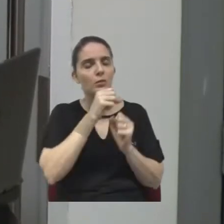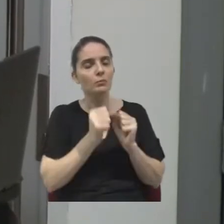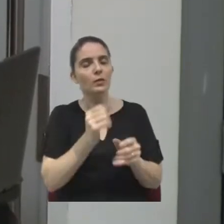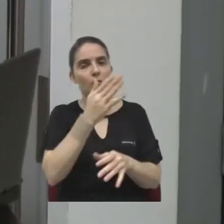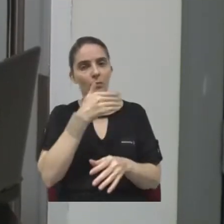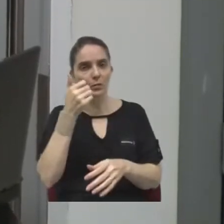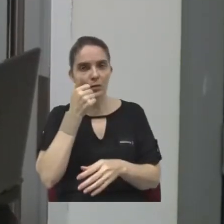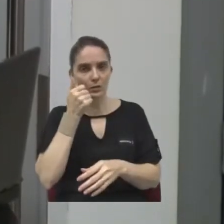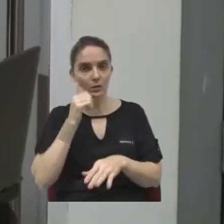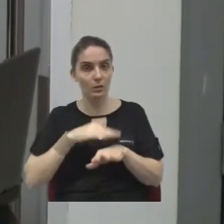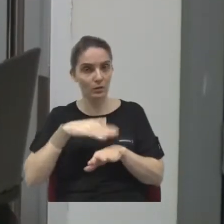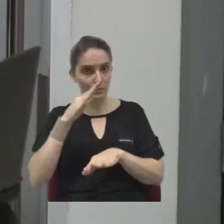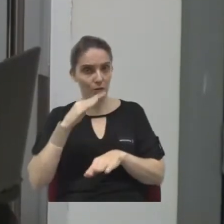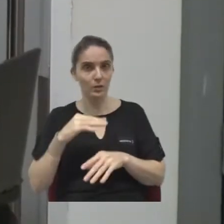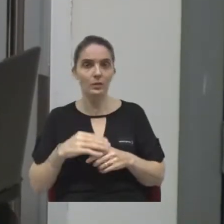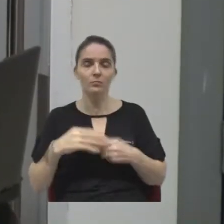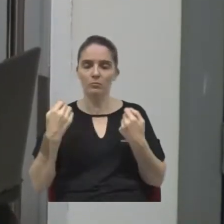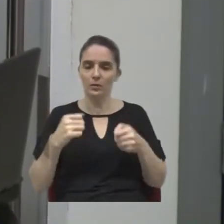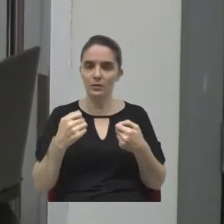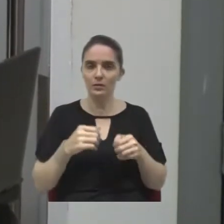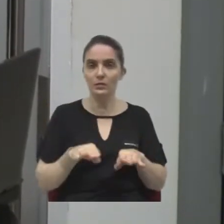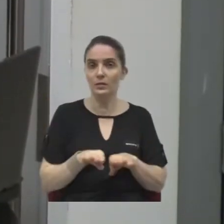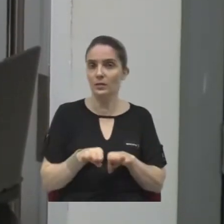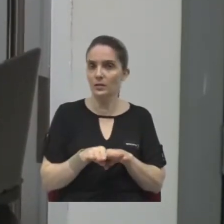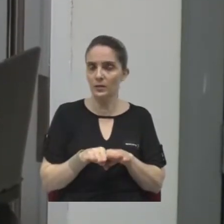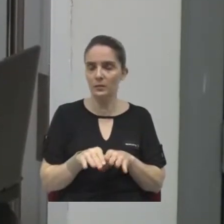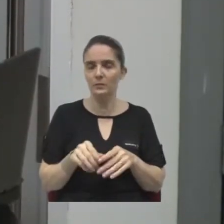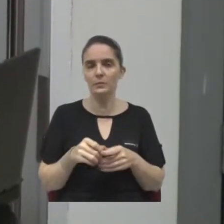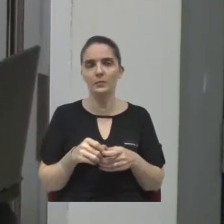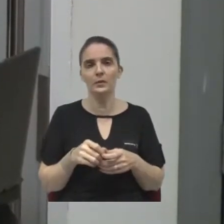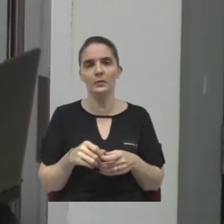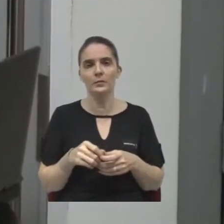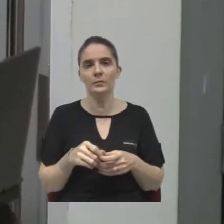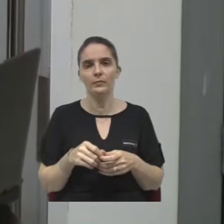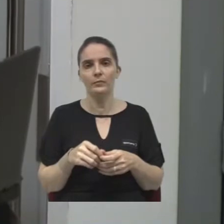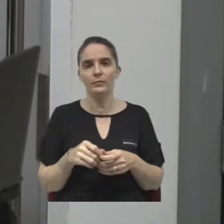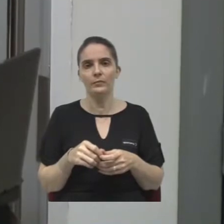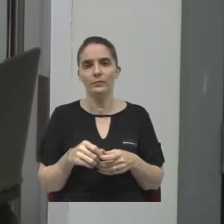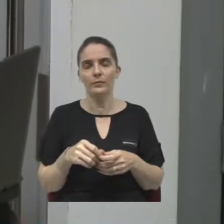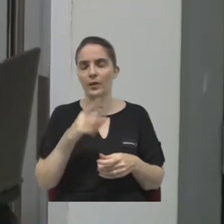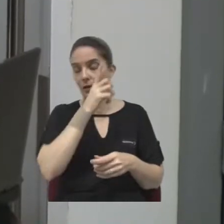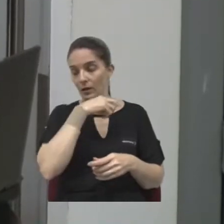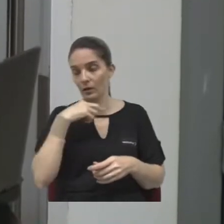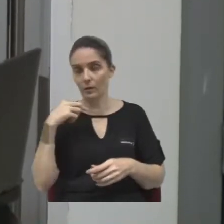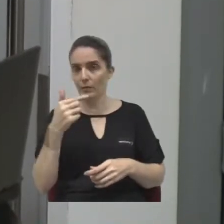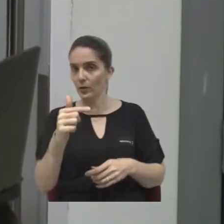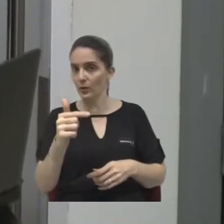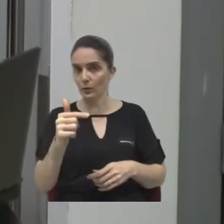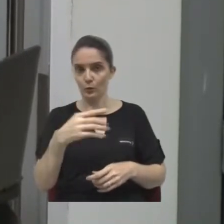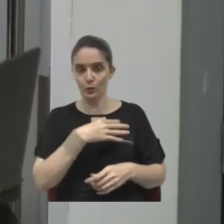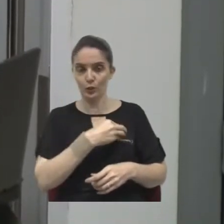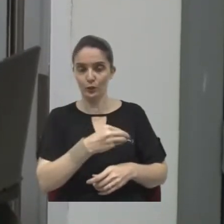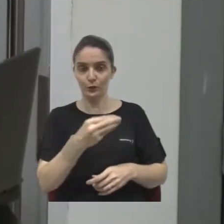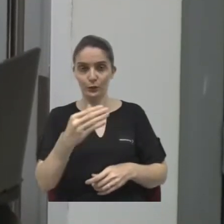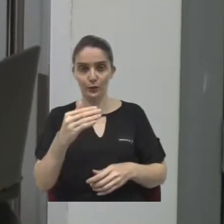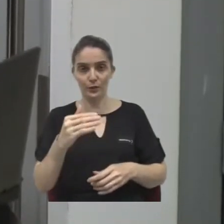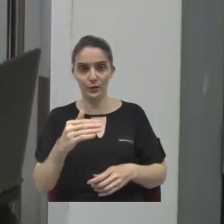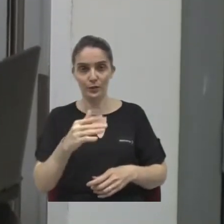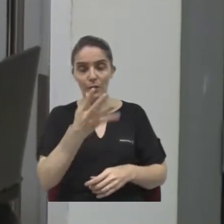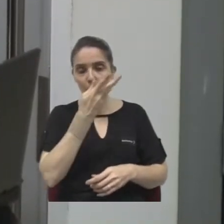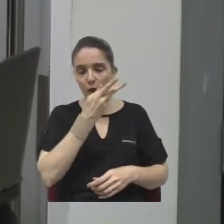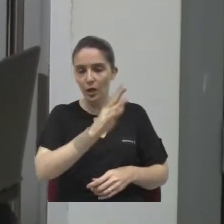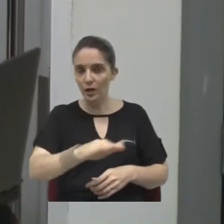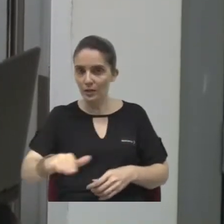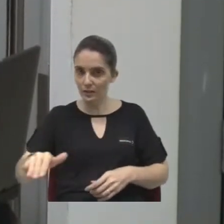da educação ambiental eu também achei fantástico, né? Não tenho mais filho pequeno, então essas coisas a gente acaba não ficando sabendo. Mas